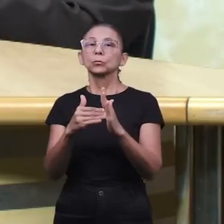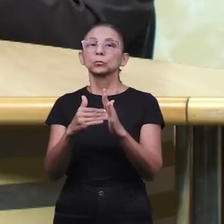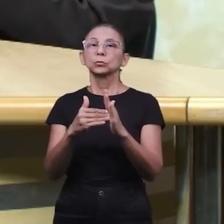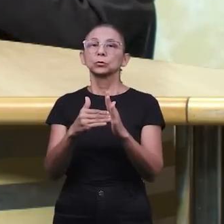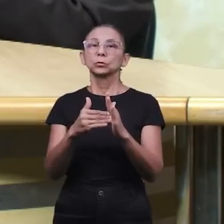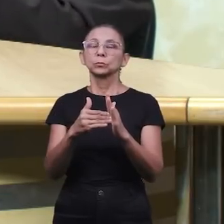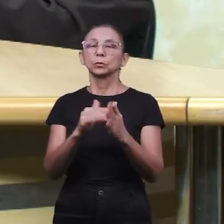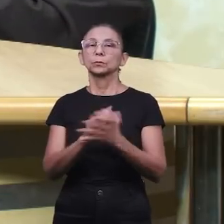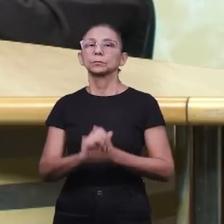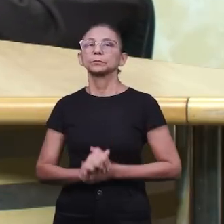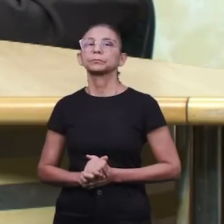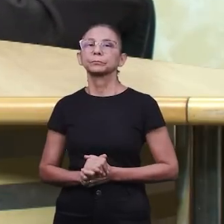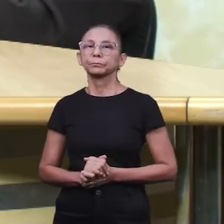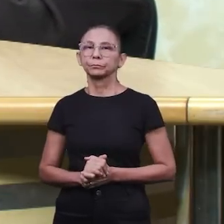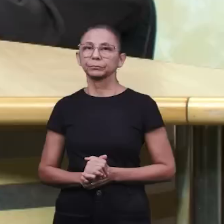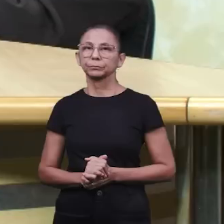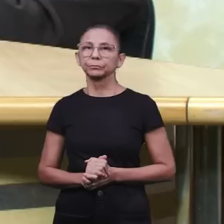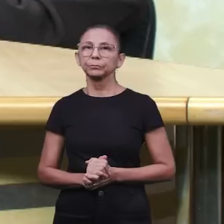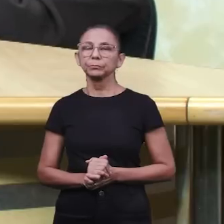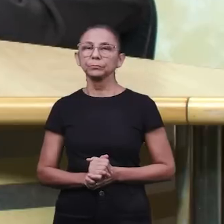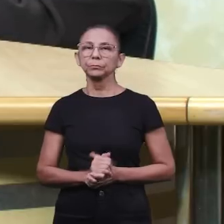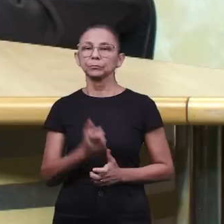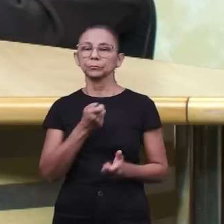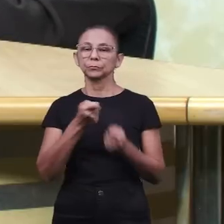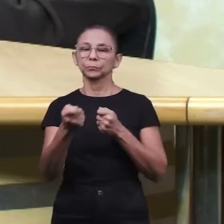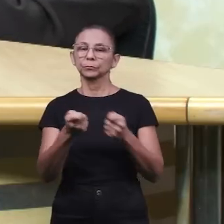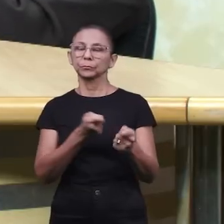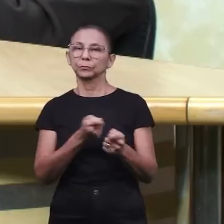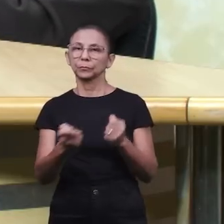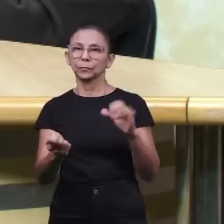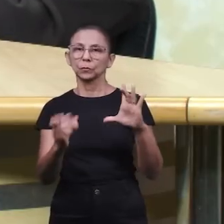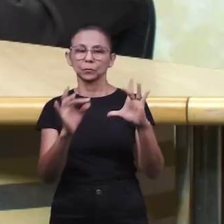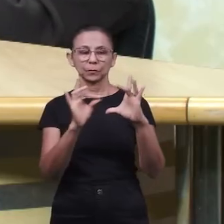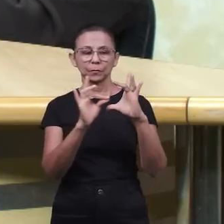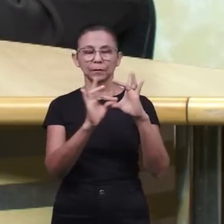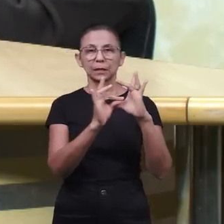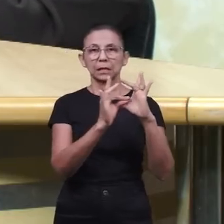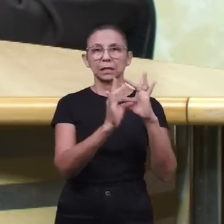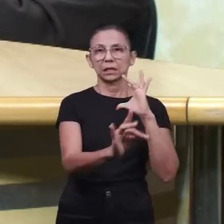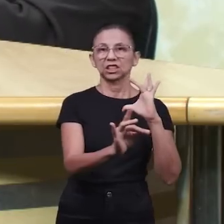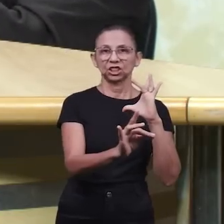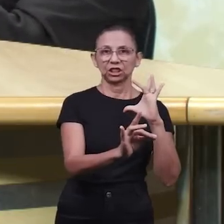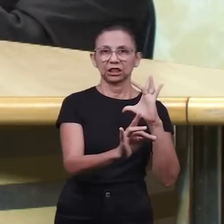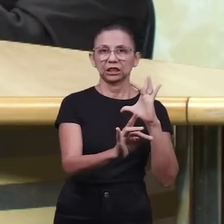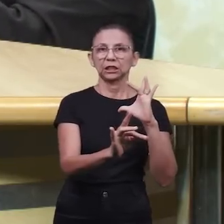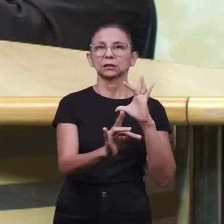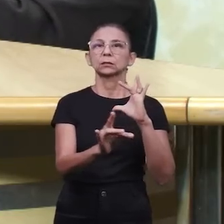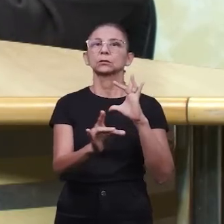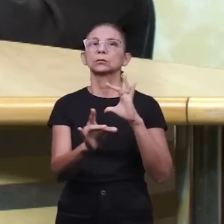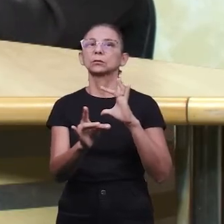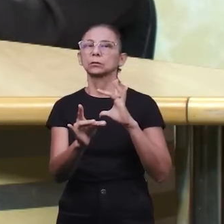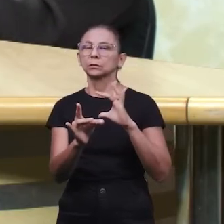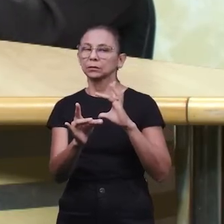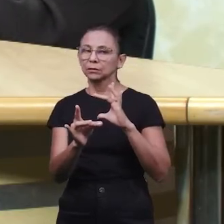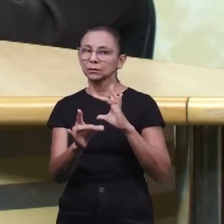O anticristo também vai ter um reino totalitário. Ele vai desejar